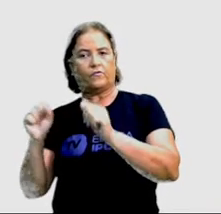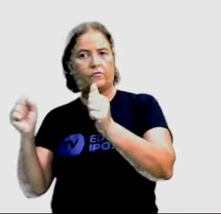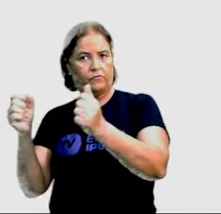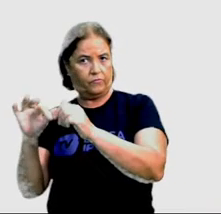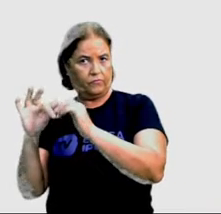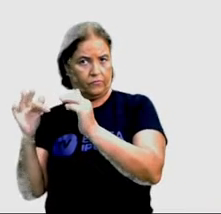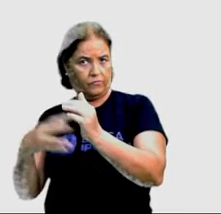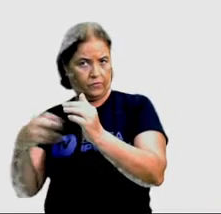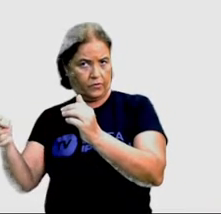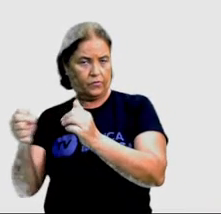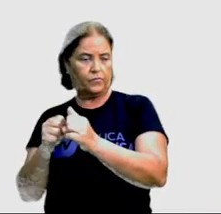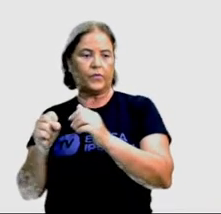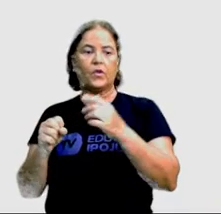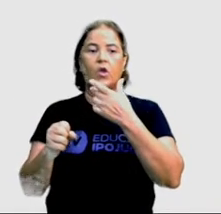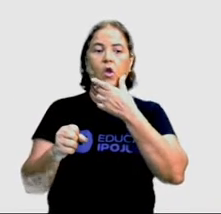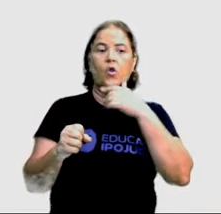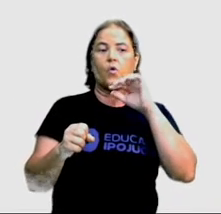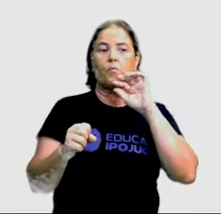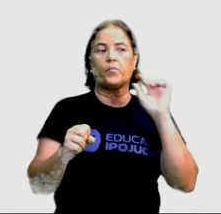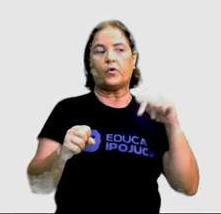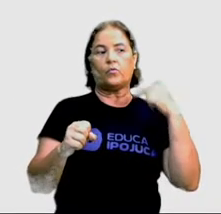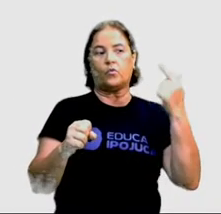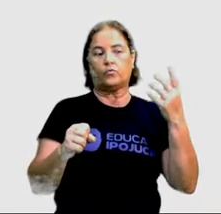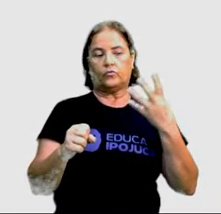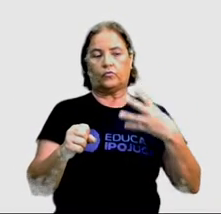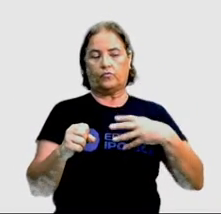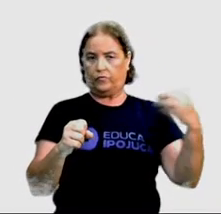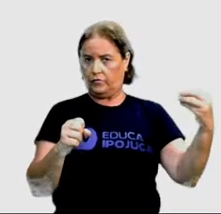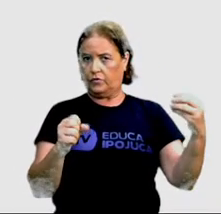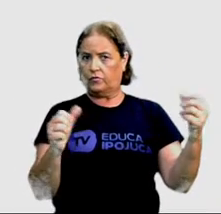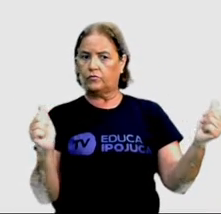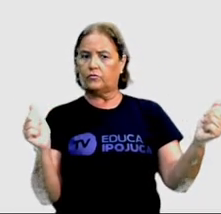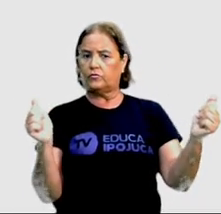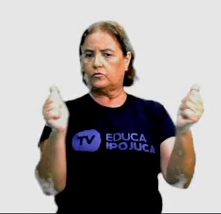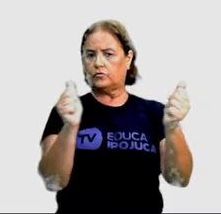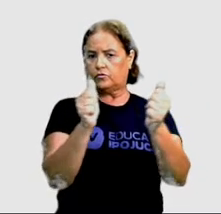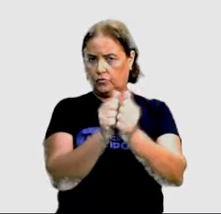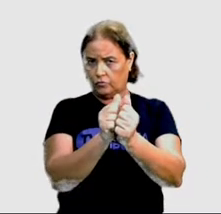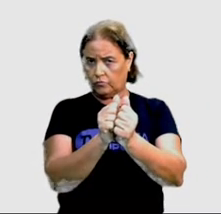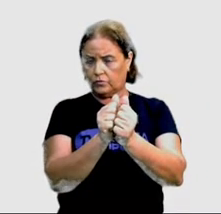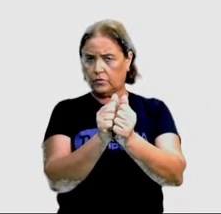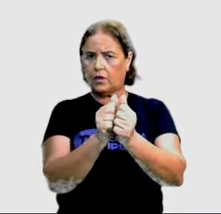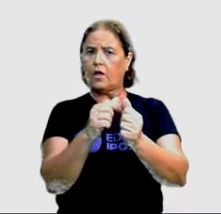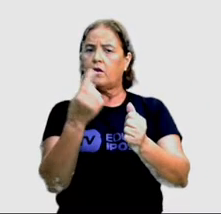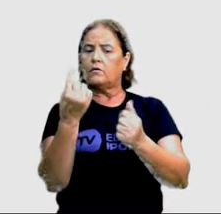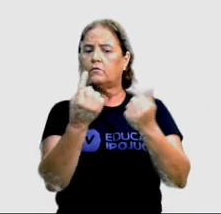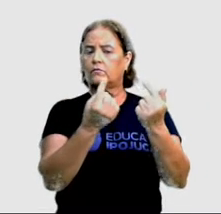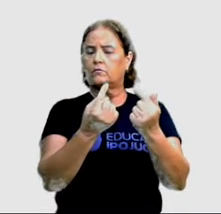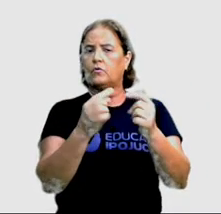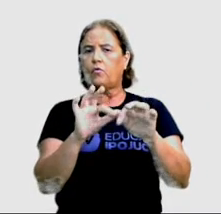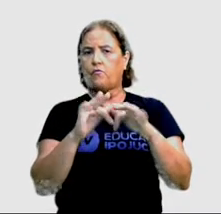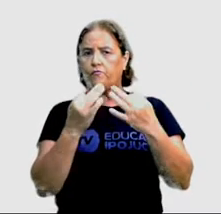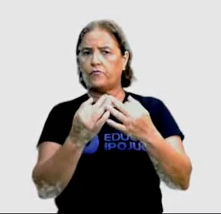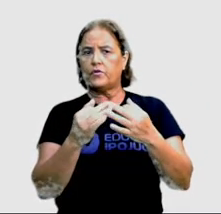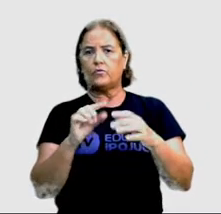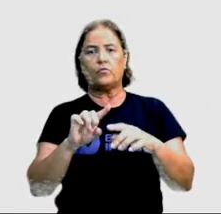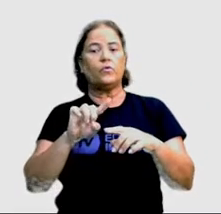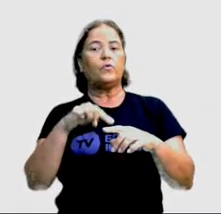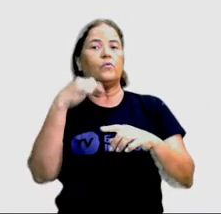nova família. Vão ter os filhos de cada um e outros filhos que forem gerados com a união dos